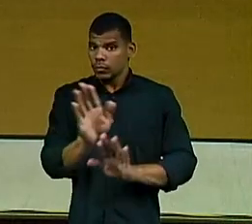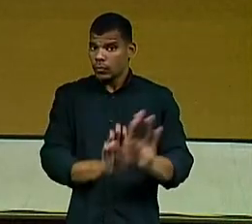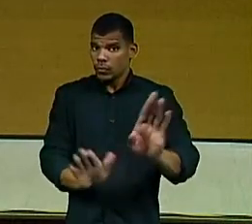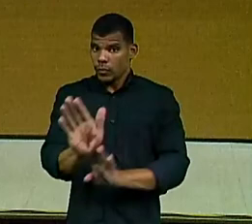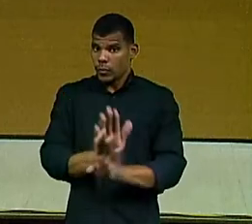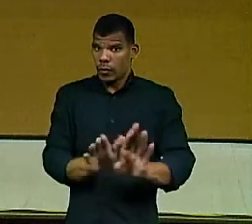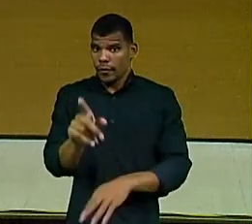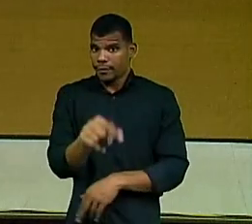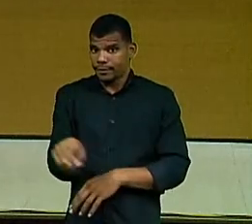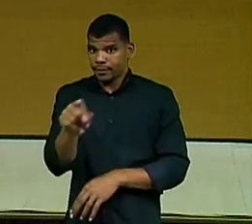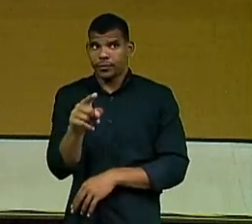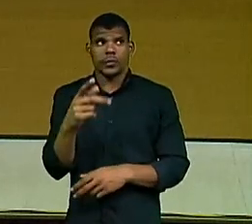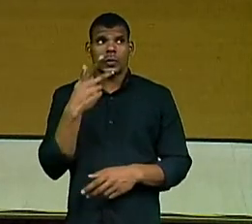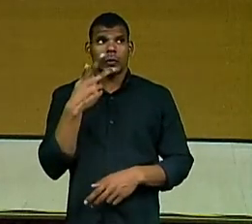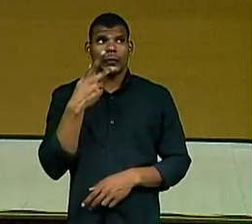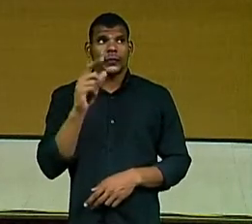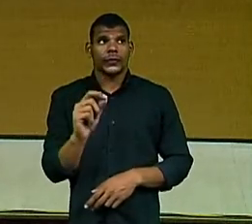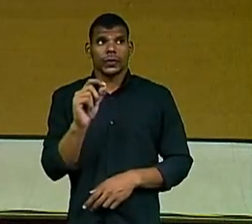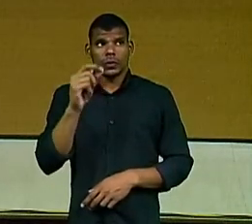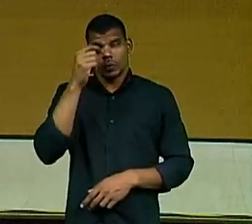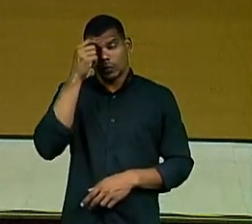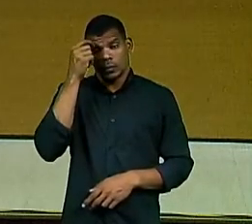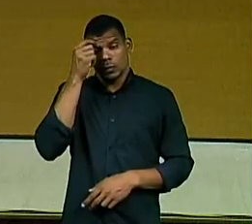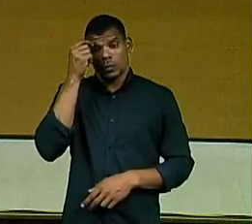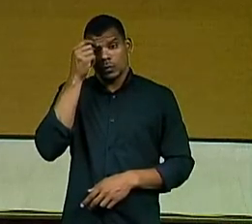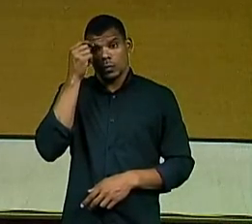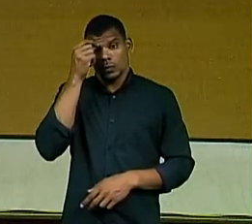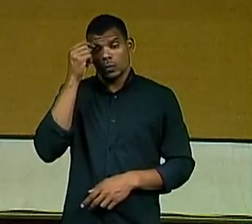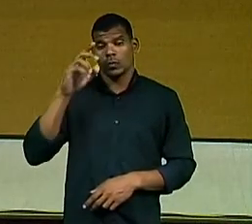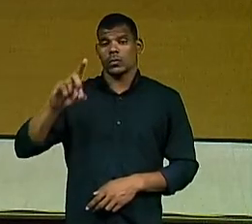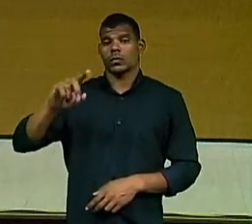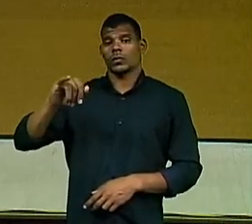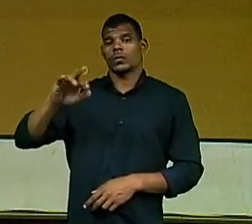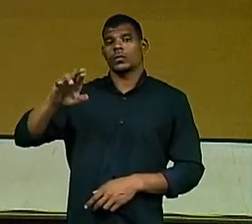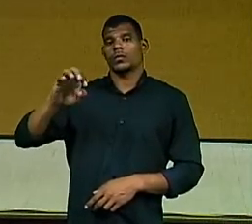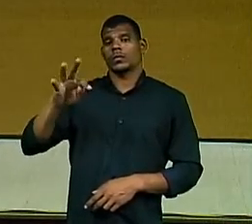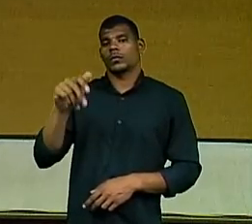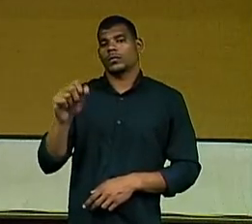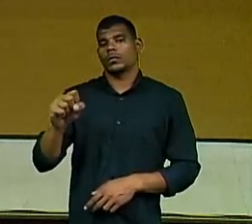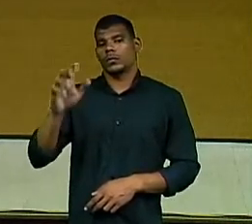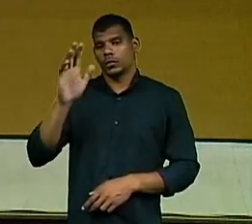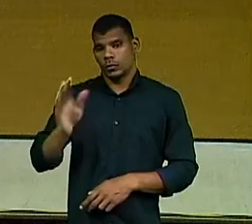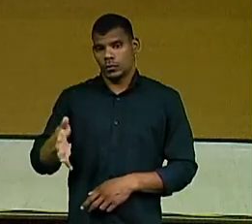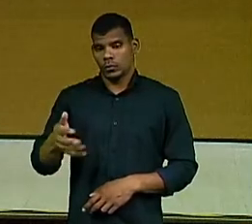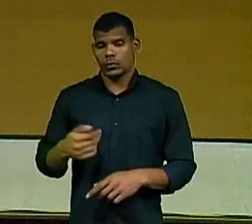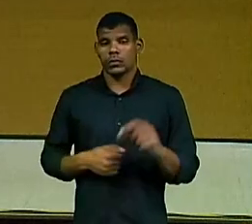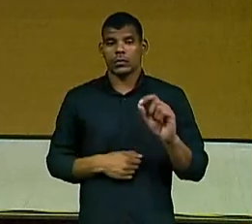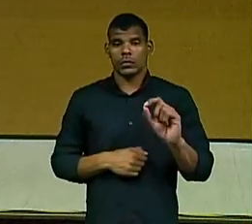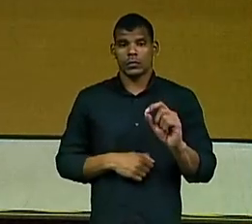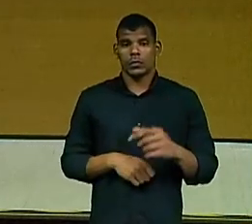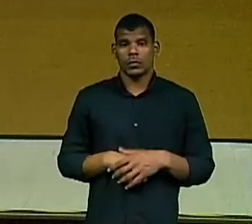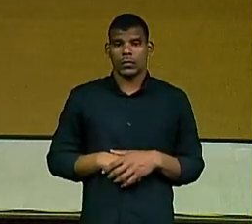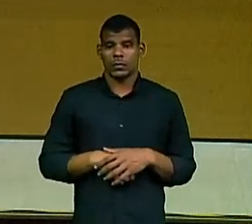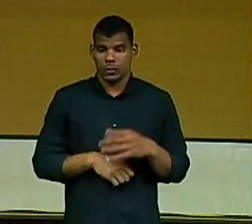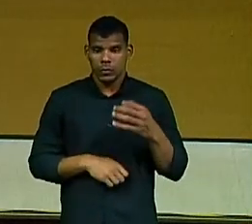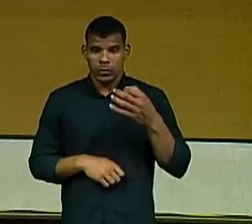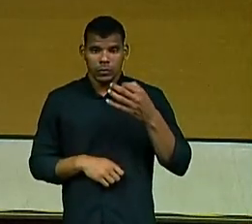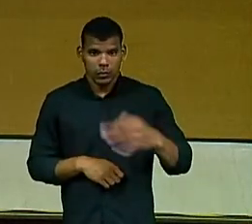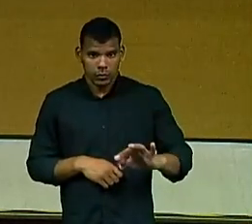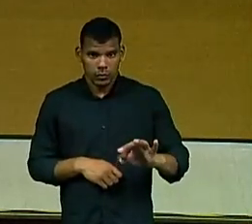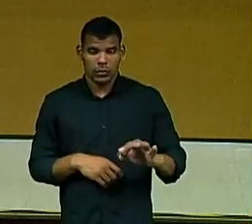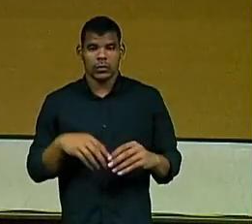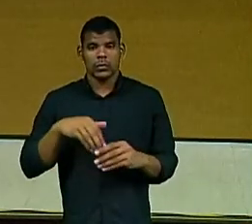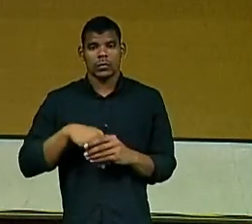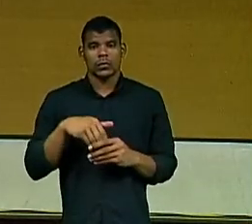É dizendo que as diretas já elas deram muito certo e que as eleições